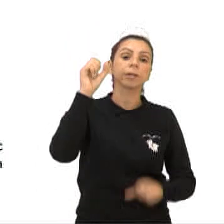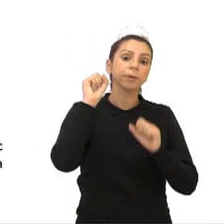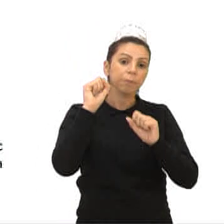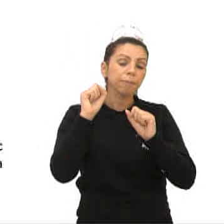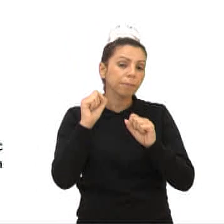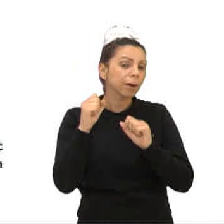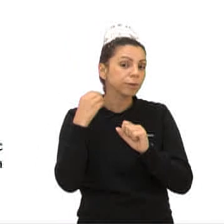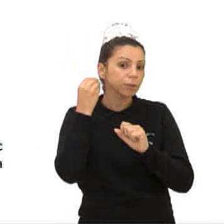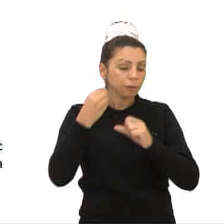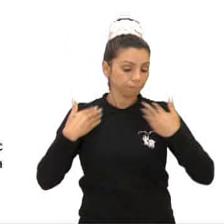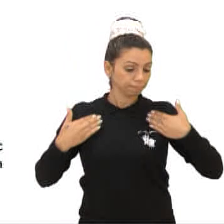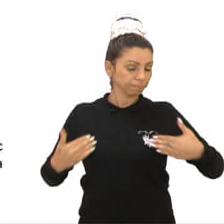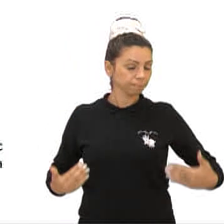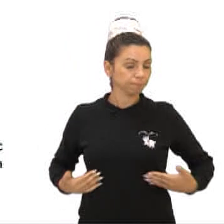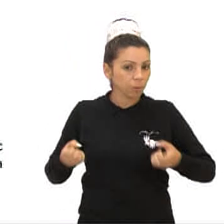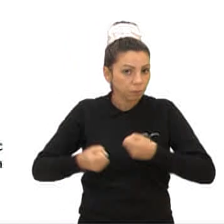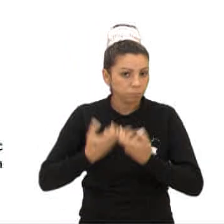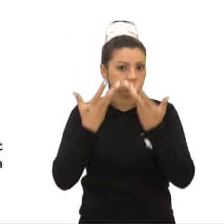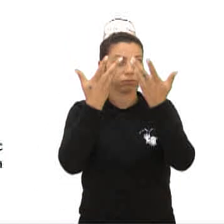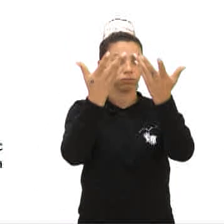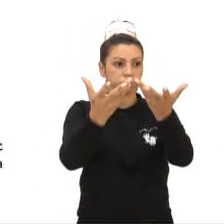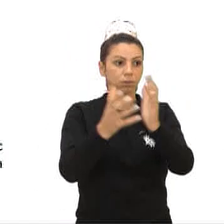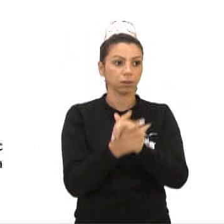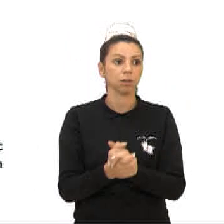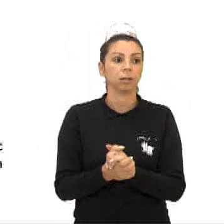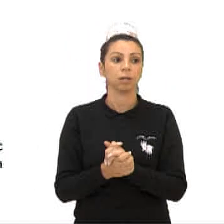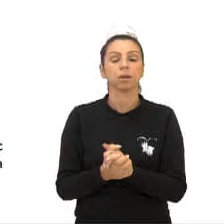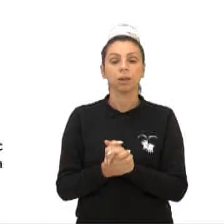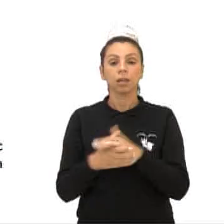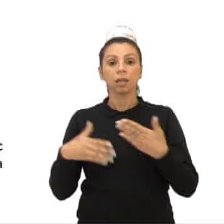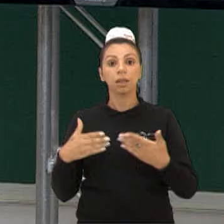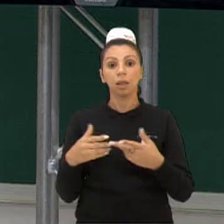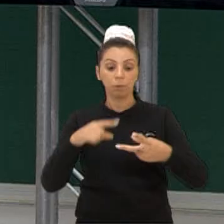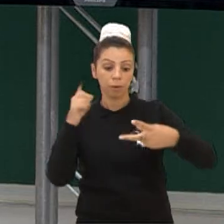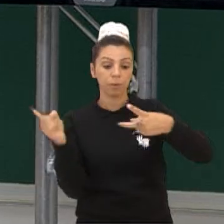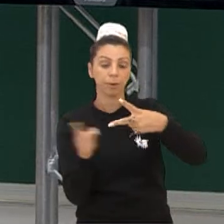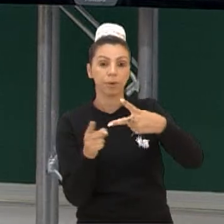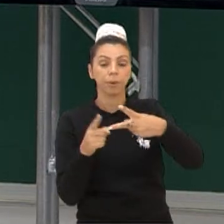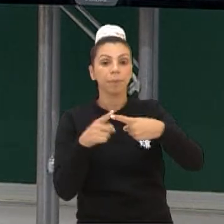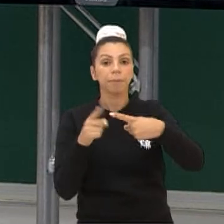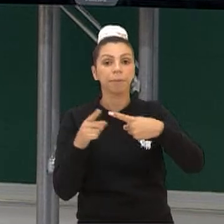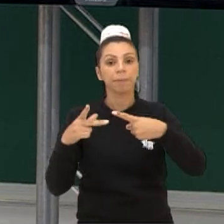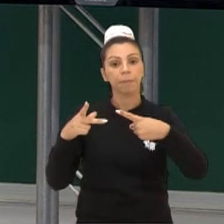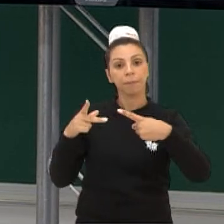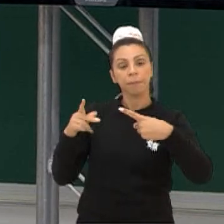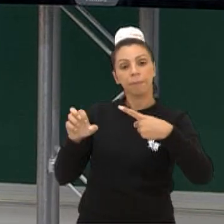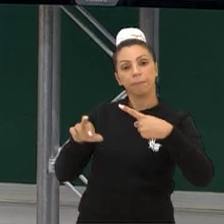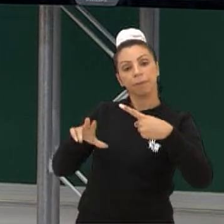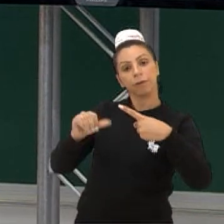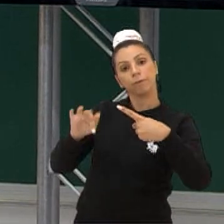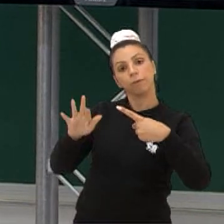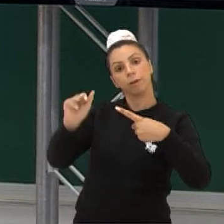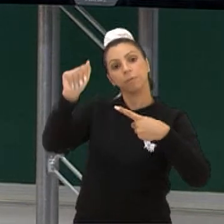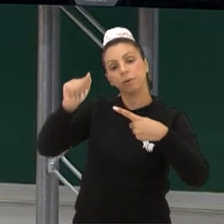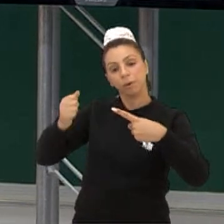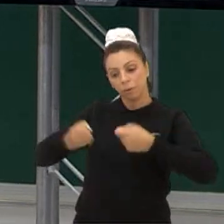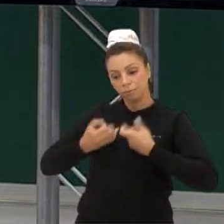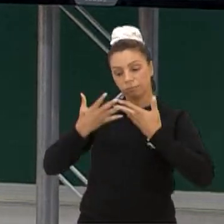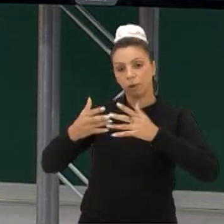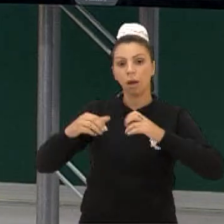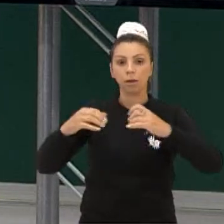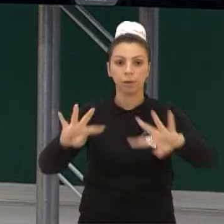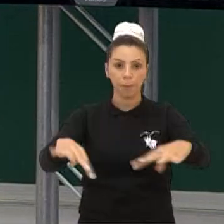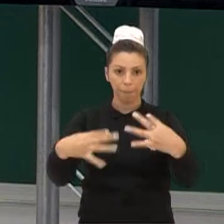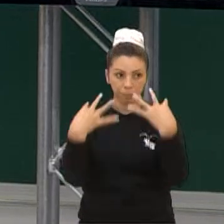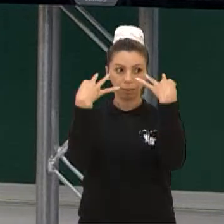representar com o seu corpo. E lembrando que performance e happening, a única diferença é que performance é uma ação feita por uma pessoa frente ao público